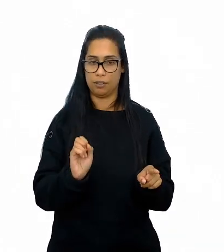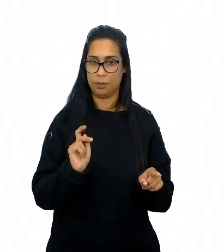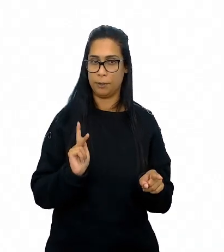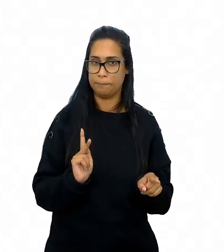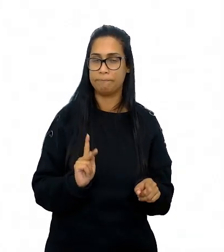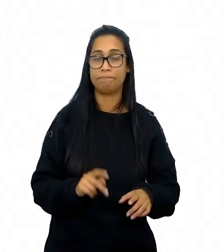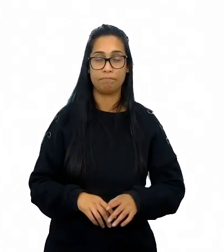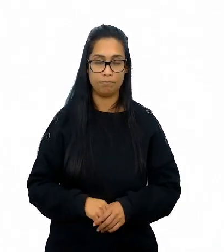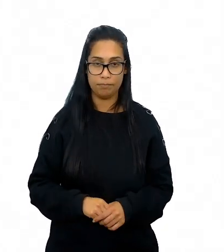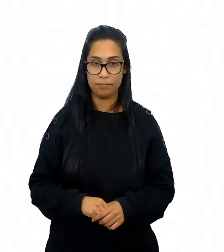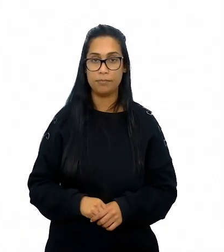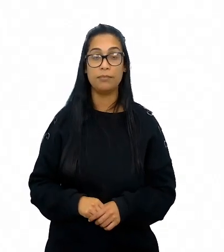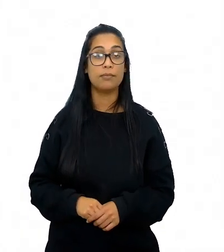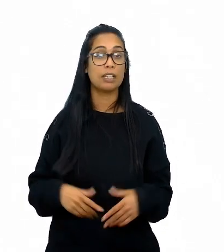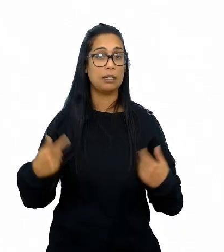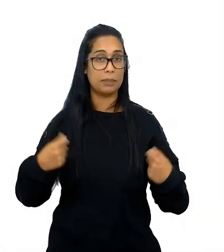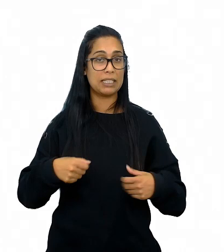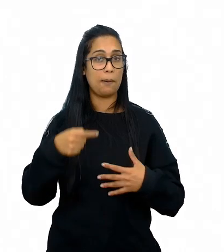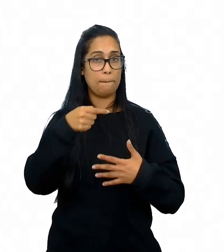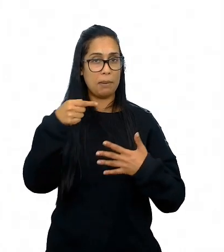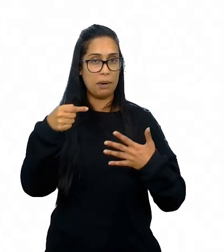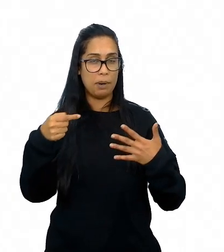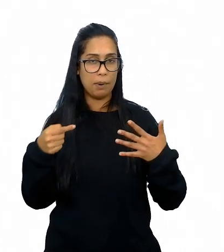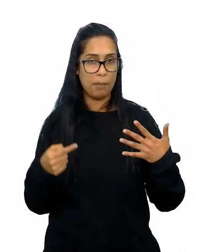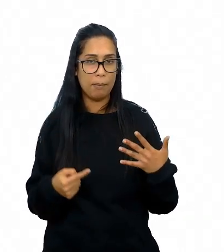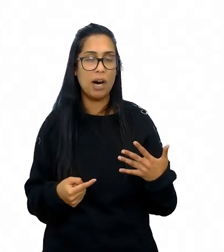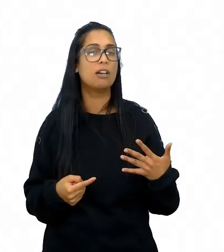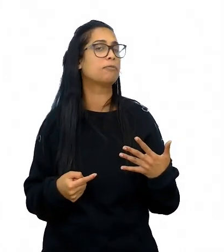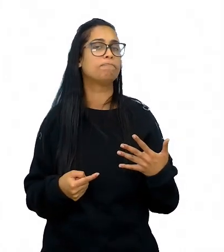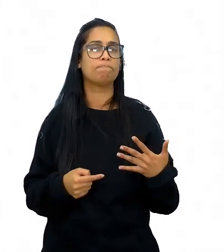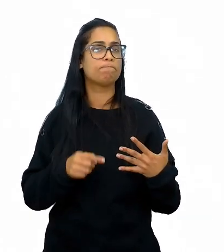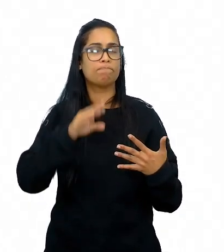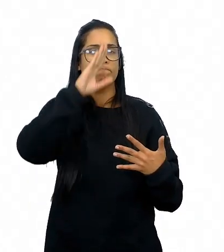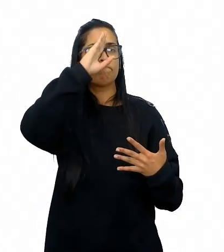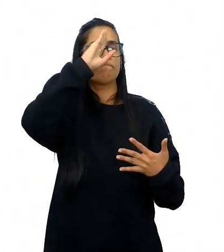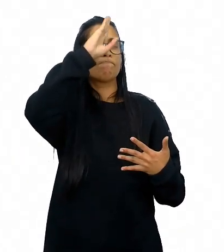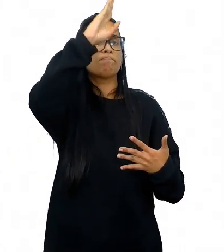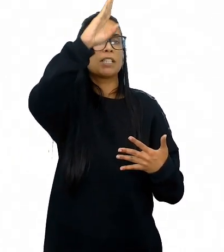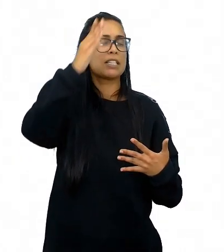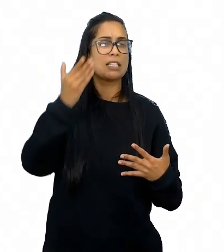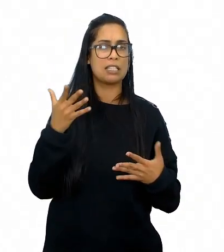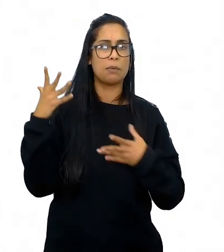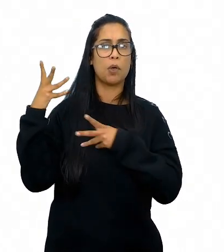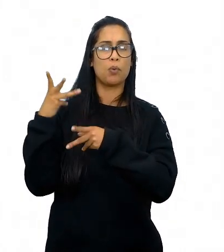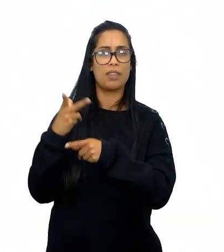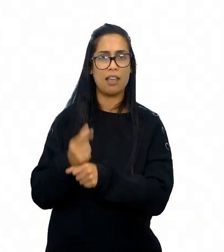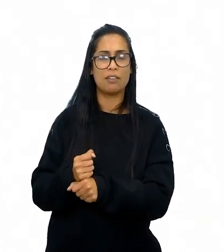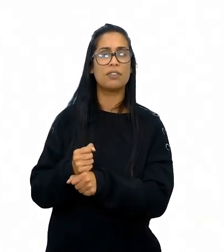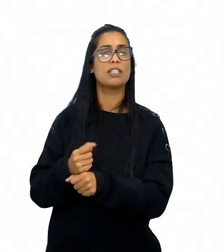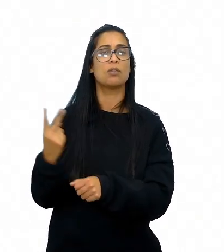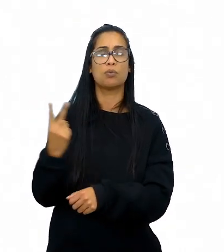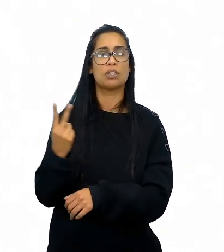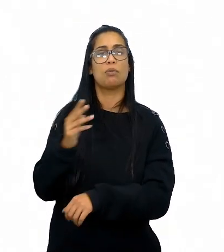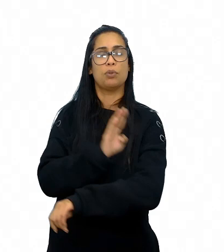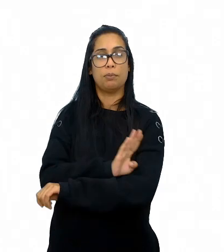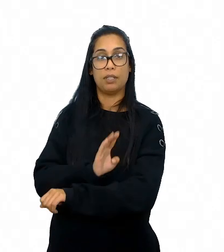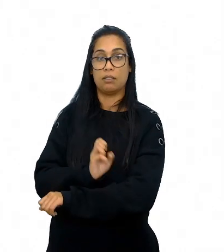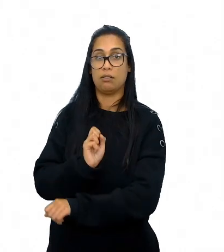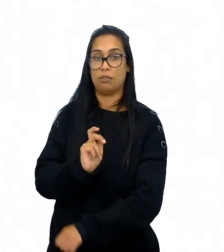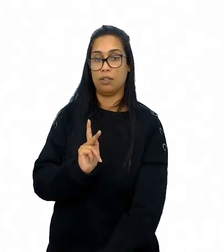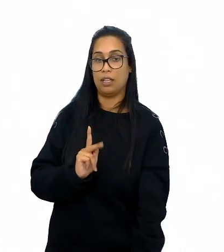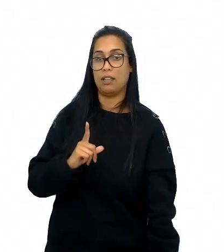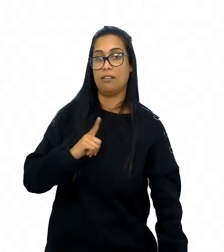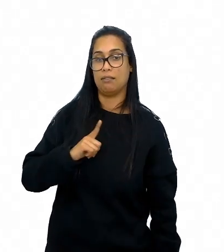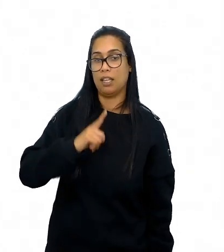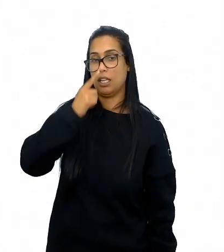aí rapidamente os pontos que a gente foi discutindo, né, ao longo do segundo bimestre. Para começar, a gente trouxe ali o nosso